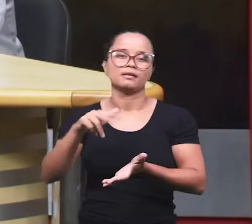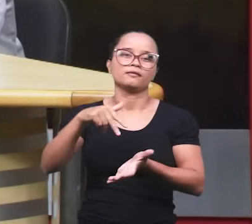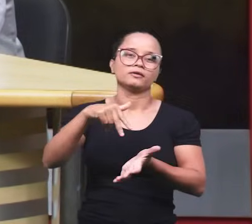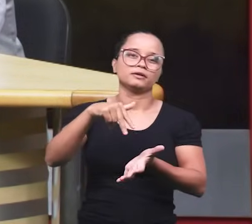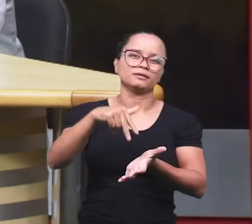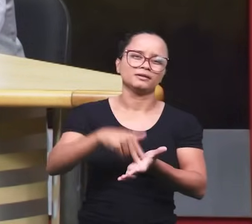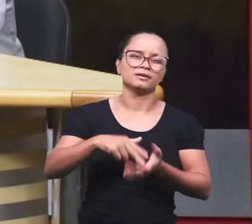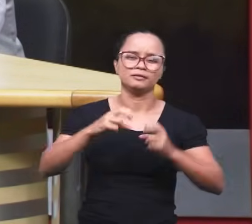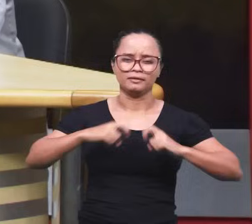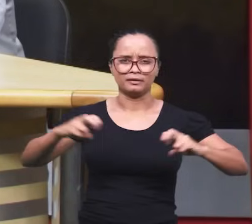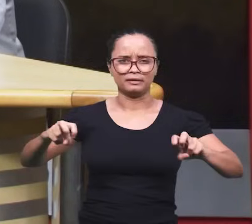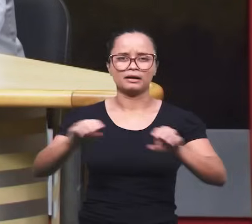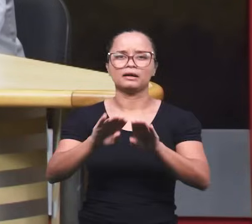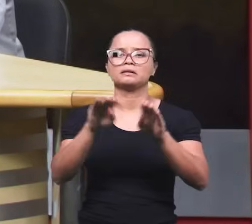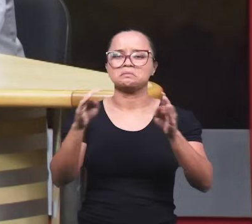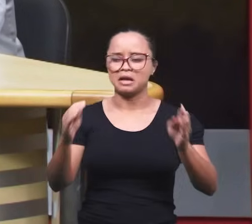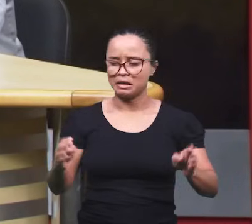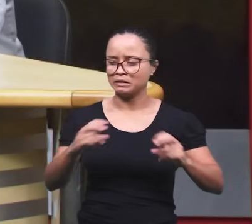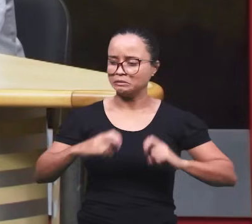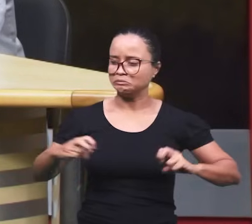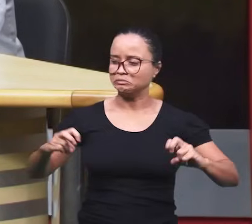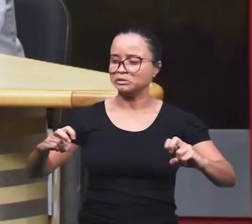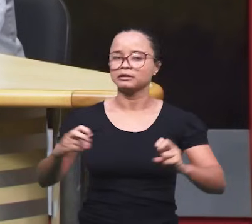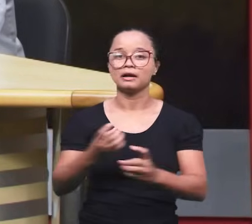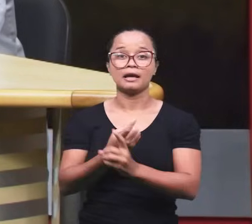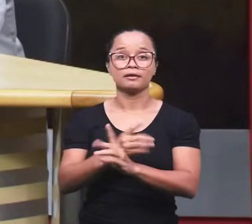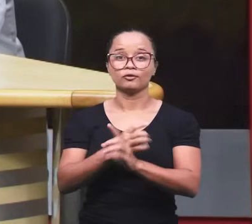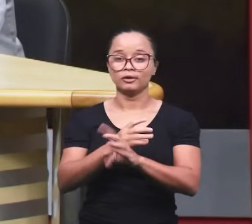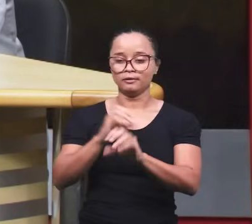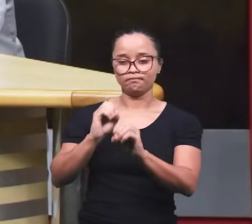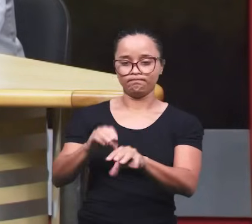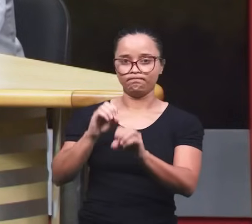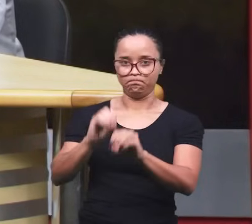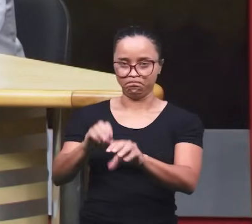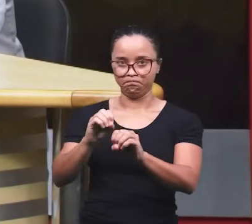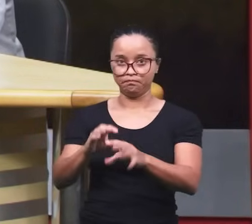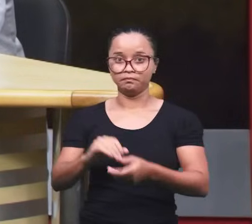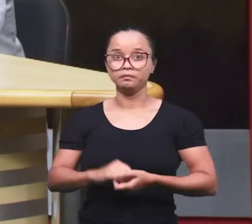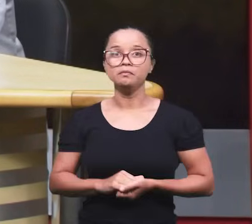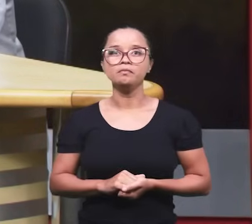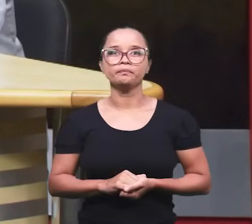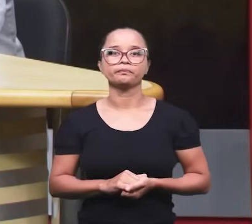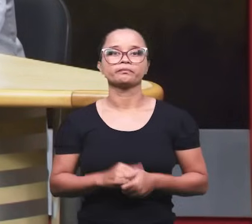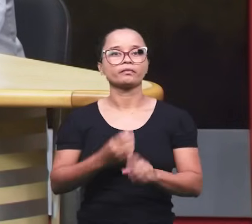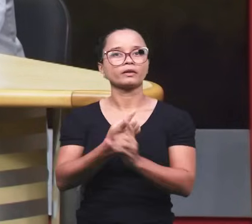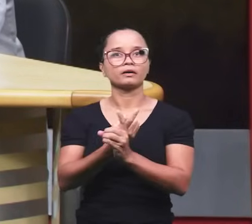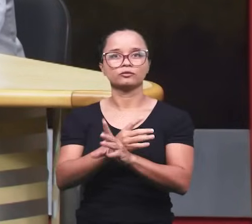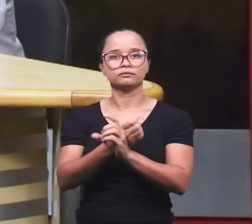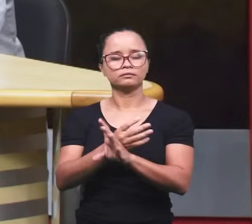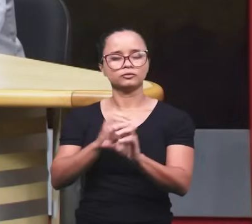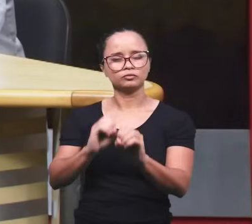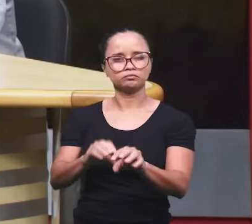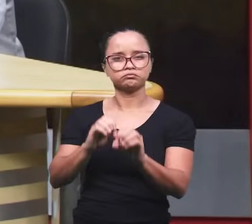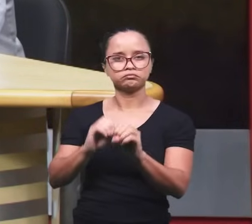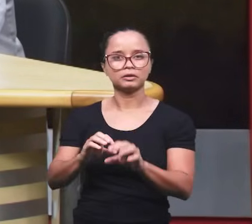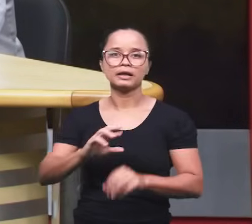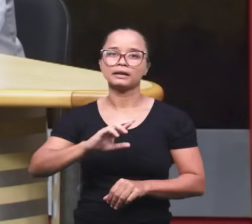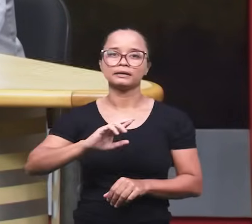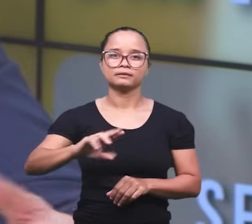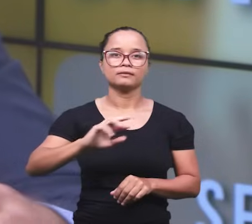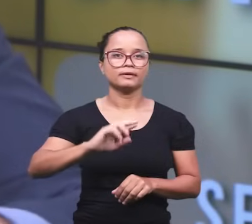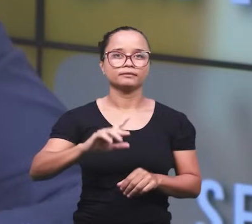pelo caminho sentado à mesa né é a doutrina né é a doutrina a doutrina